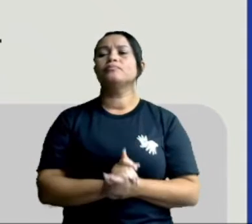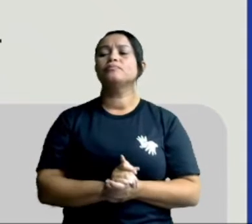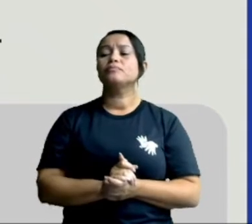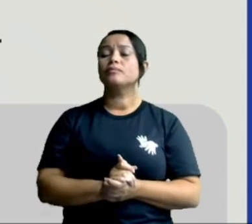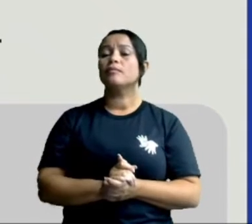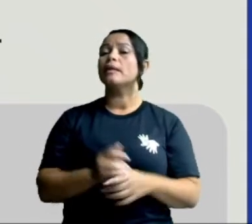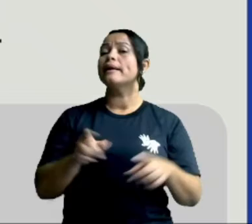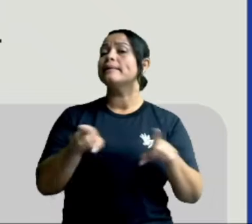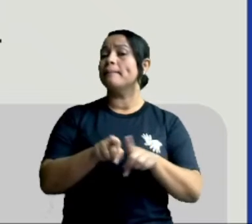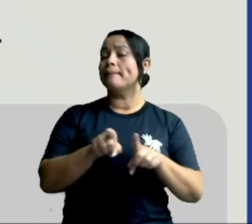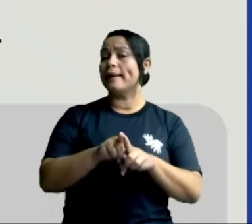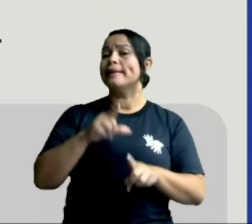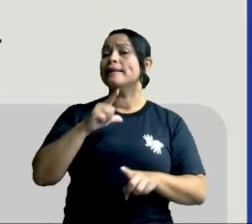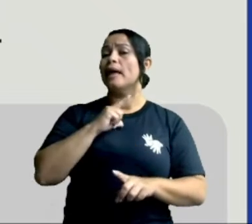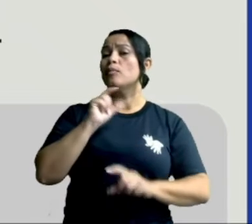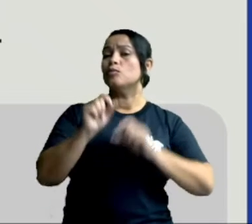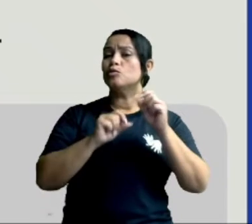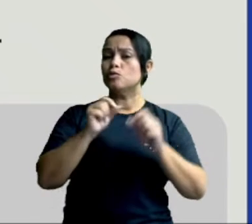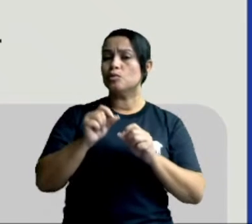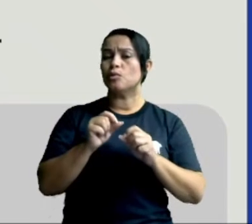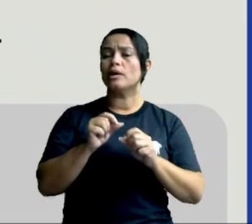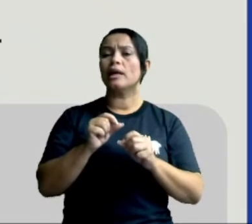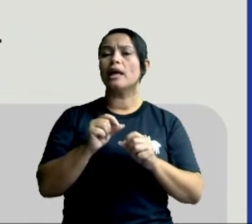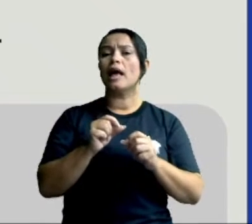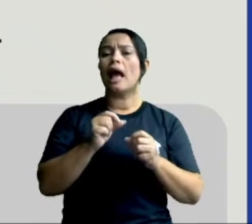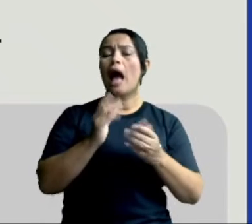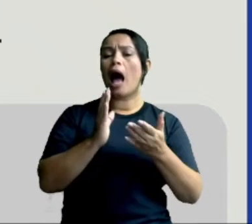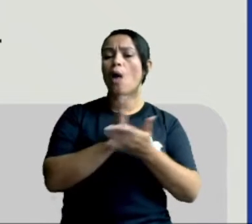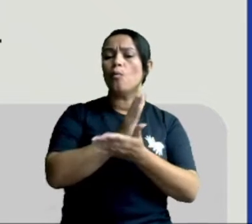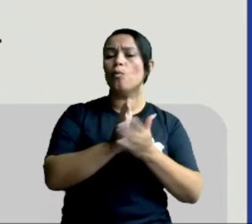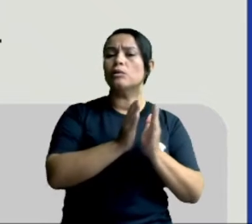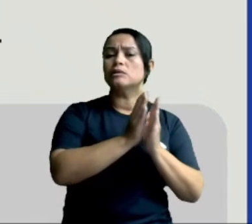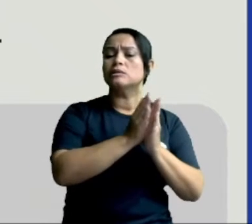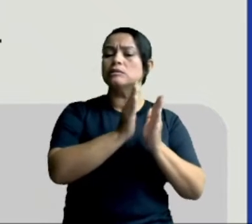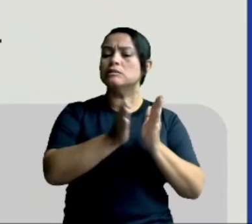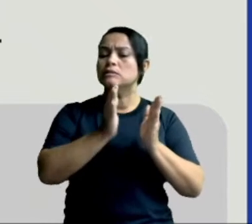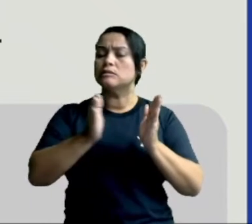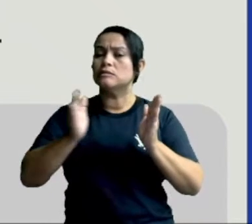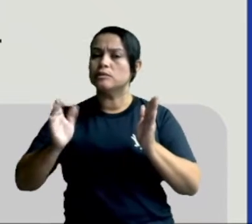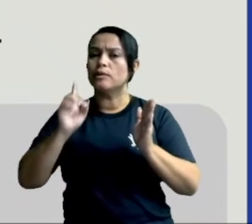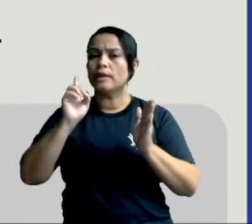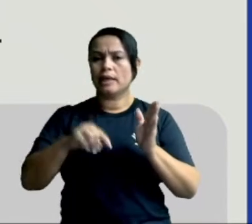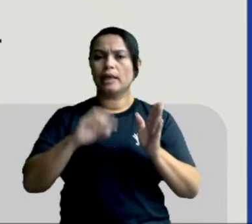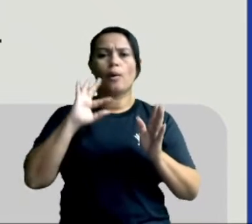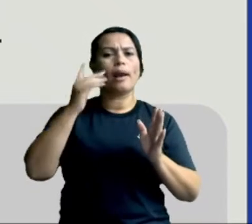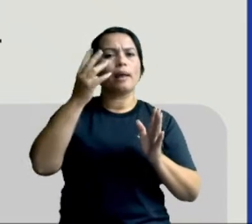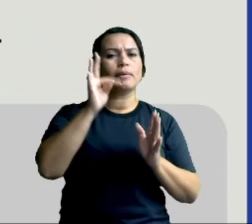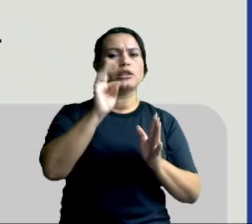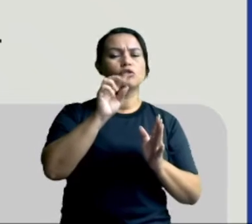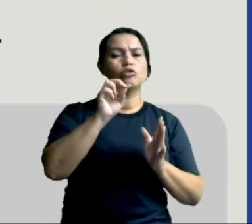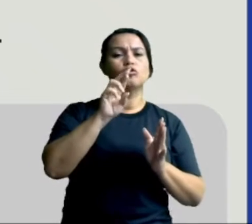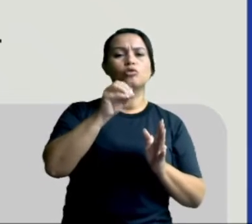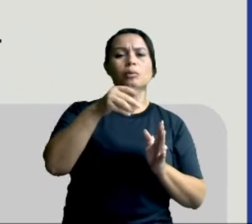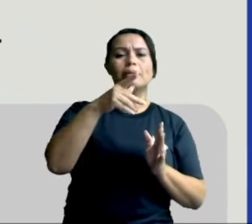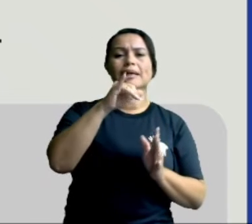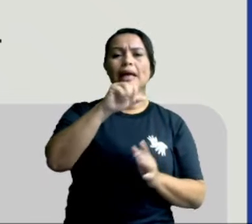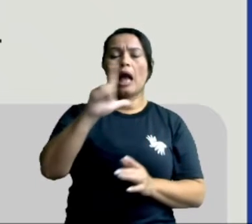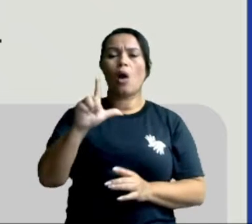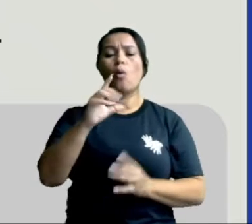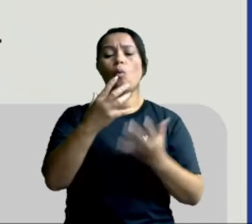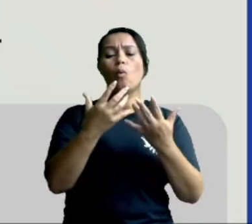e aí nós temos as subdivisões do clima tropical que é o clima tropical úmido ou